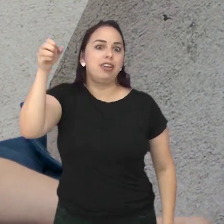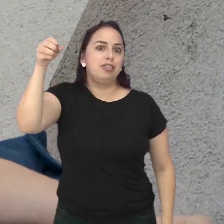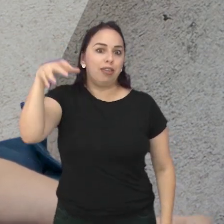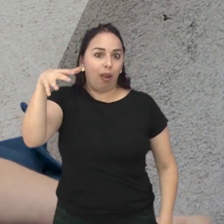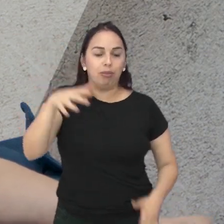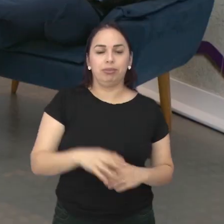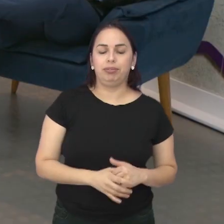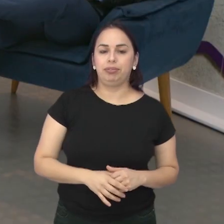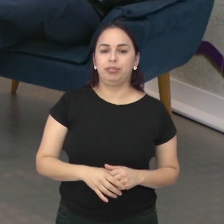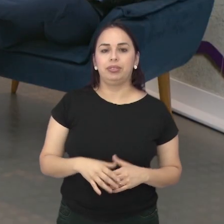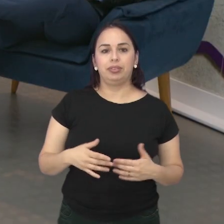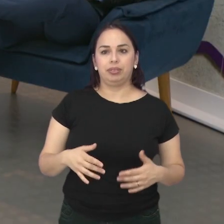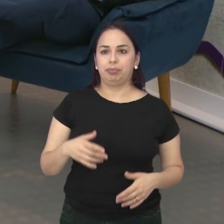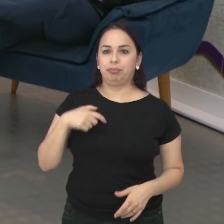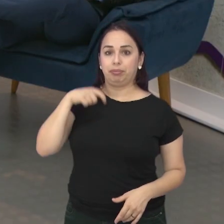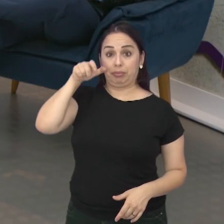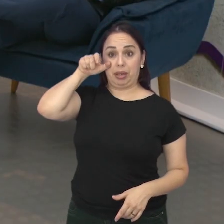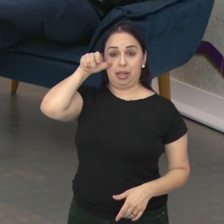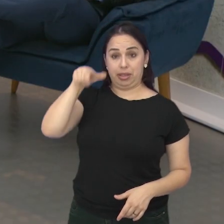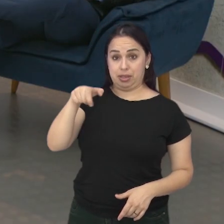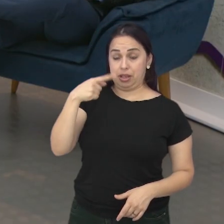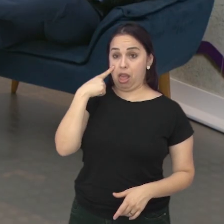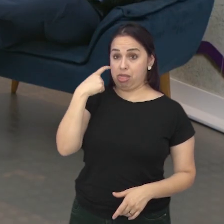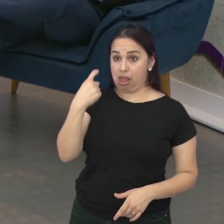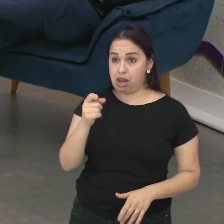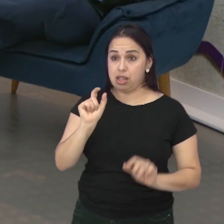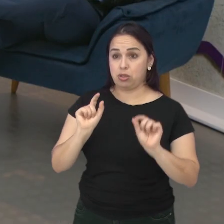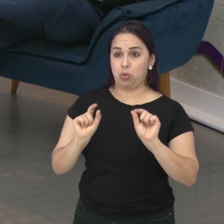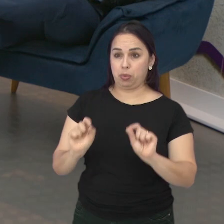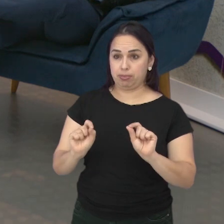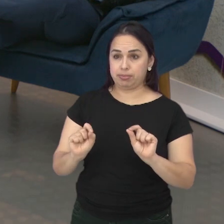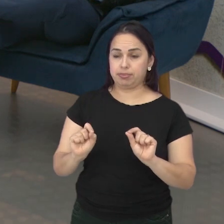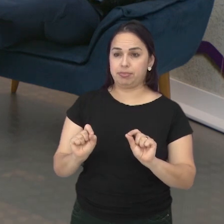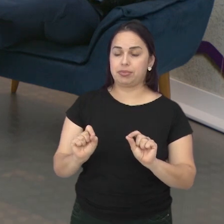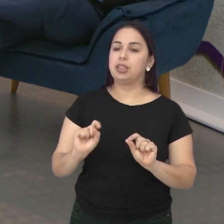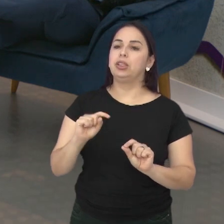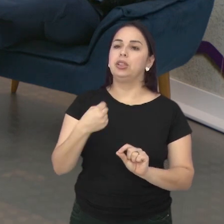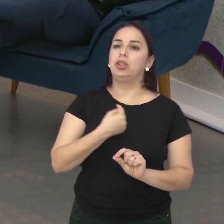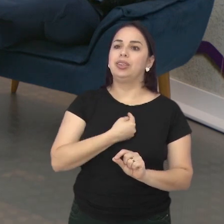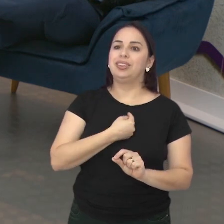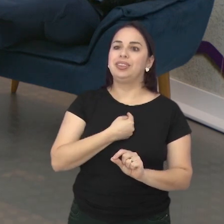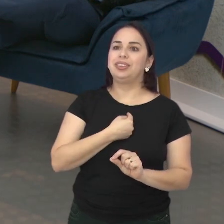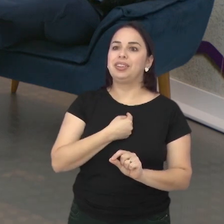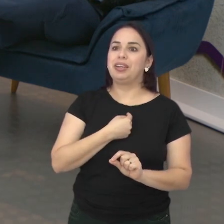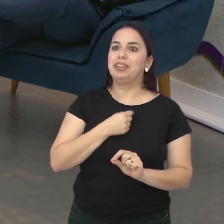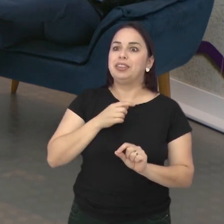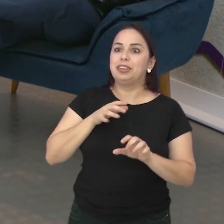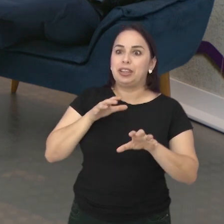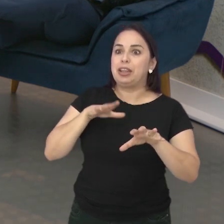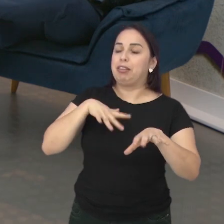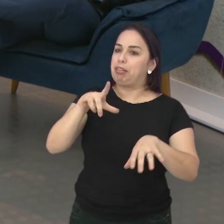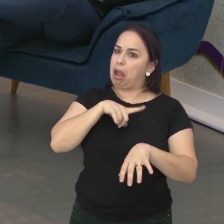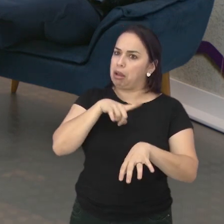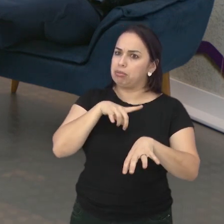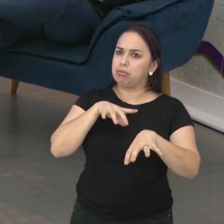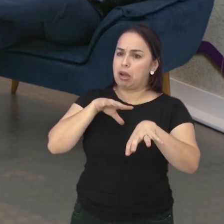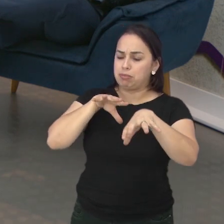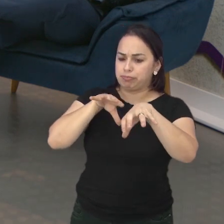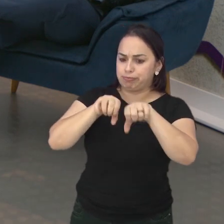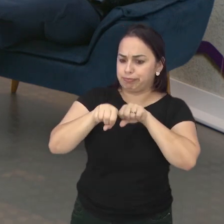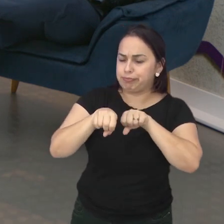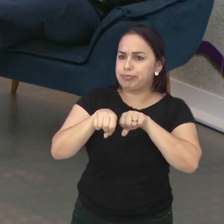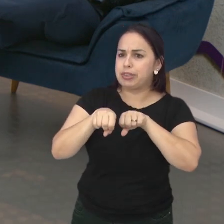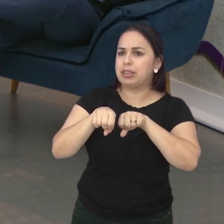outras áreas. E eu acho interessante a gente falar sobre isso, porque a gente acaba esbarrando na formação.